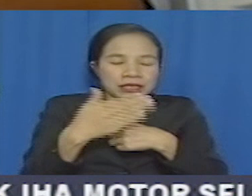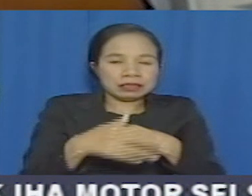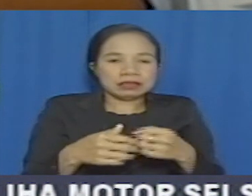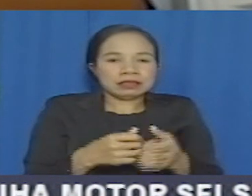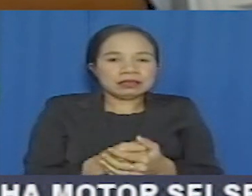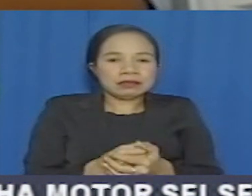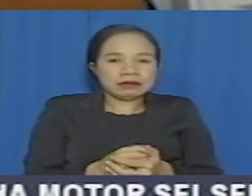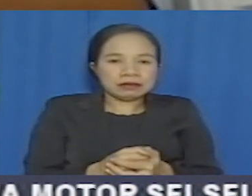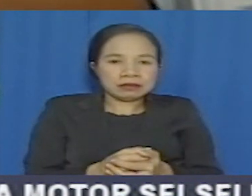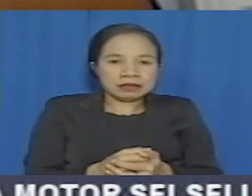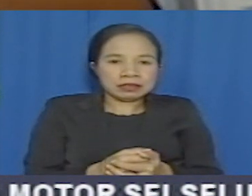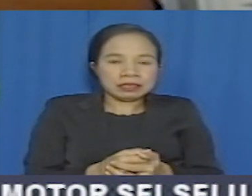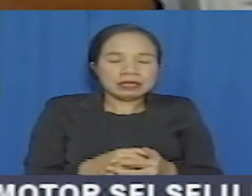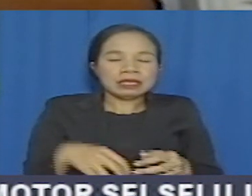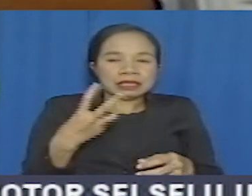nia sampel ba iha